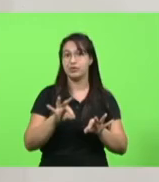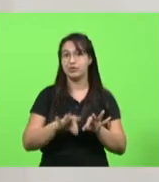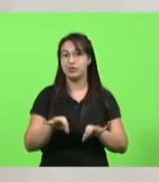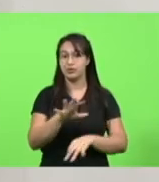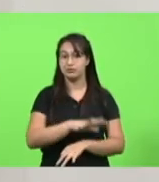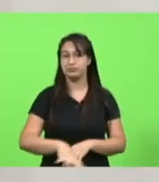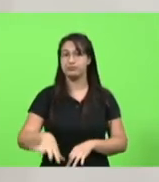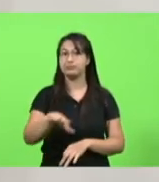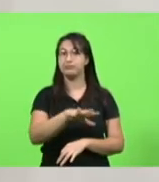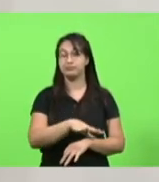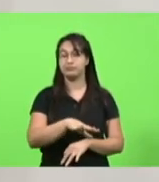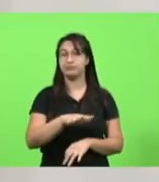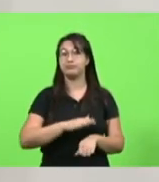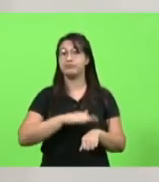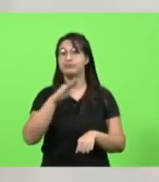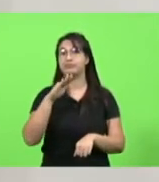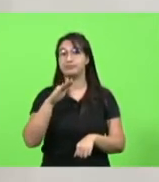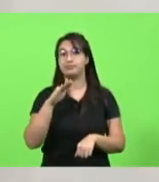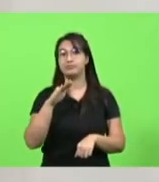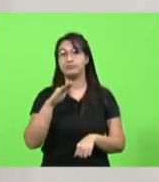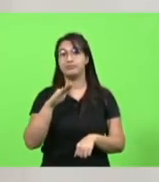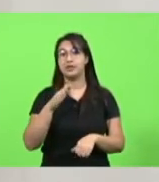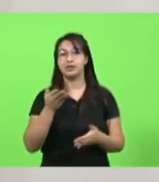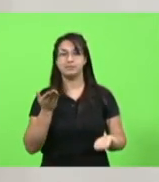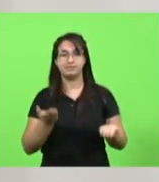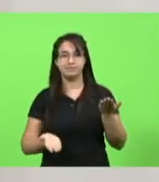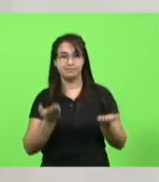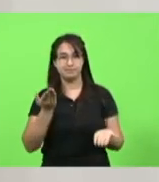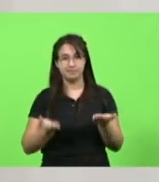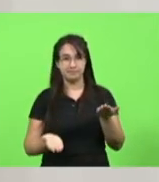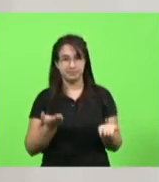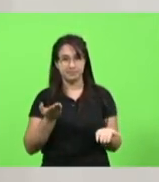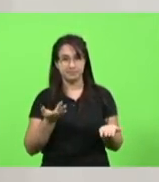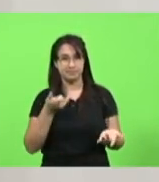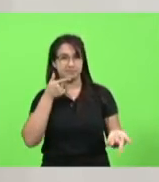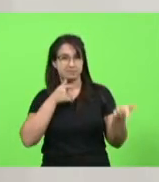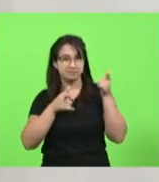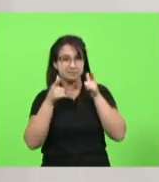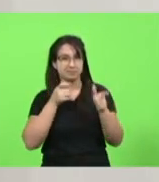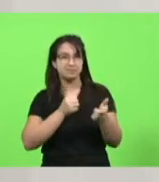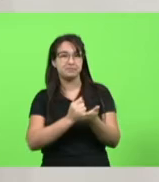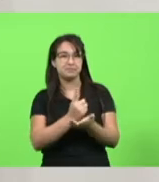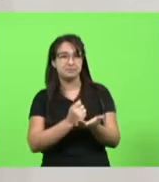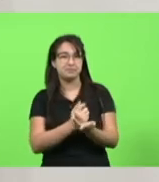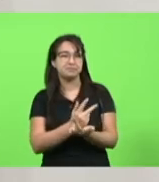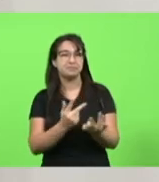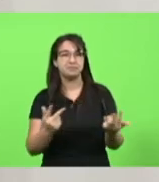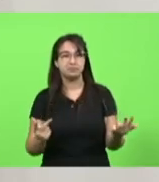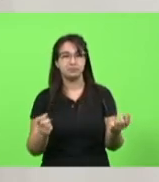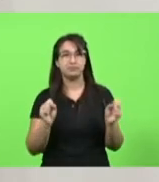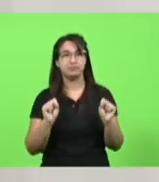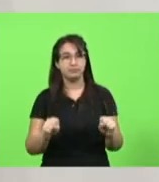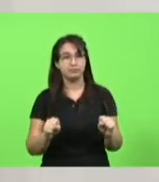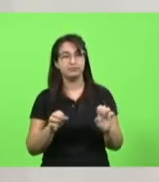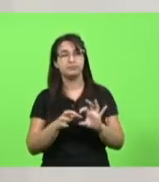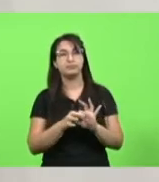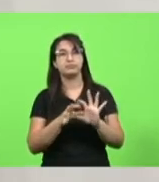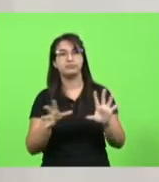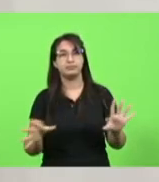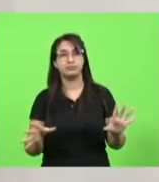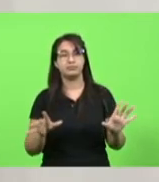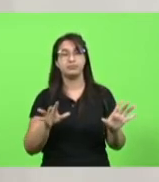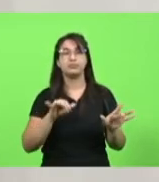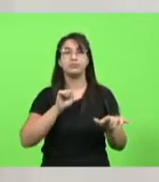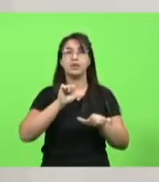territorial e, mais do que isso, torna o equilíbrio na relação de consumo possível, contribuindo, sob maneira, na mudança